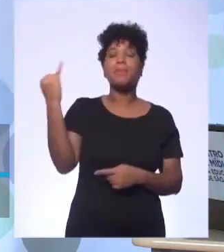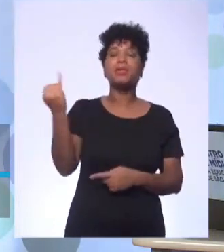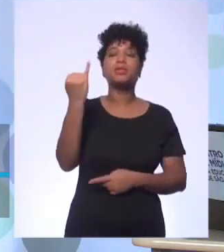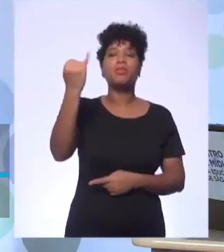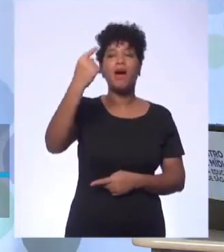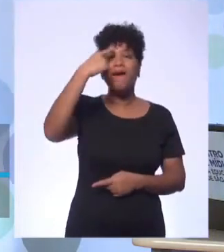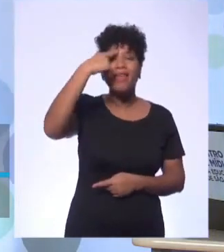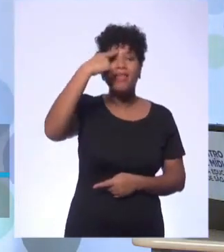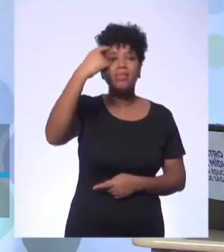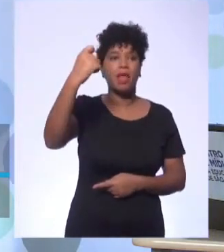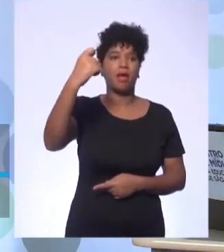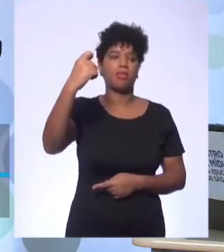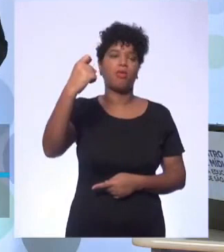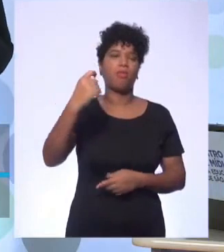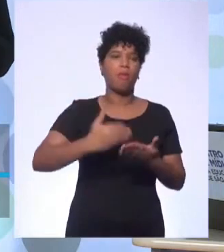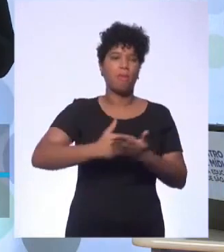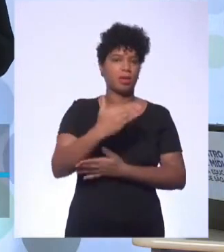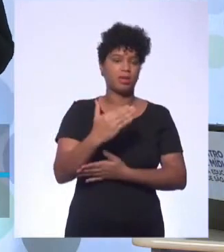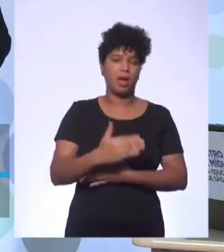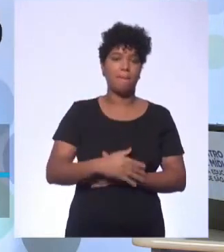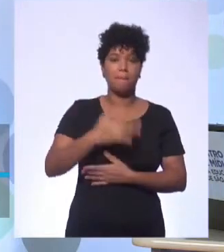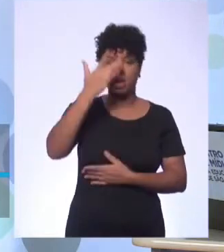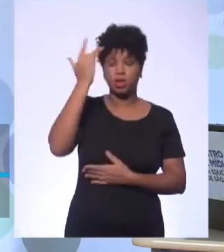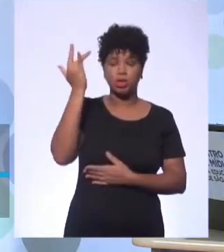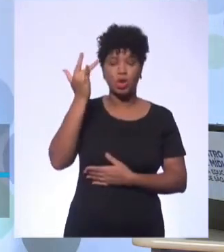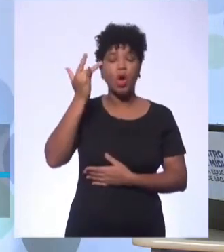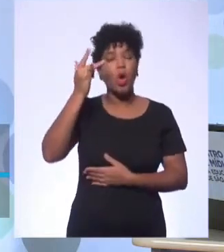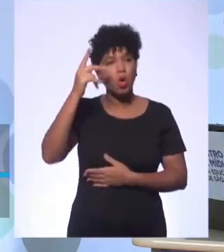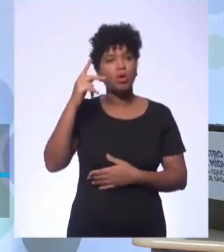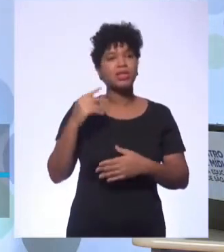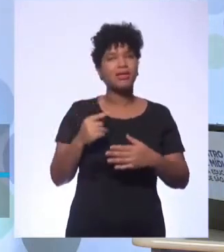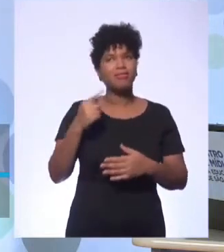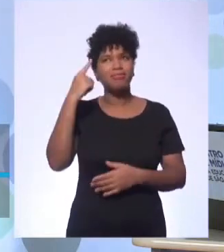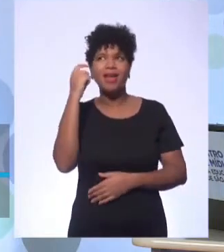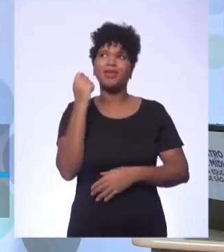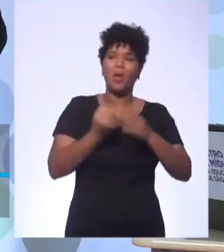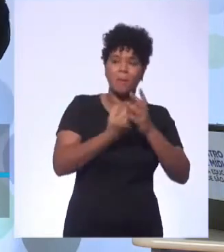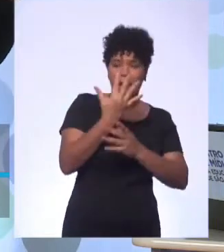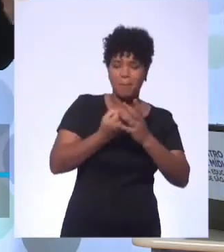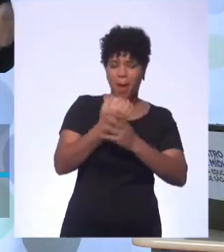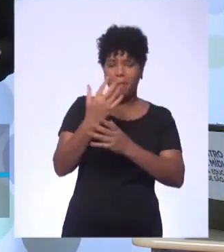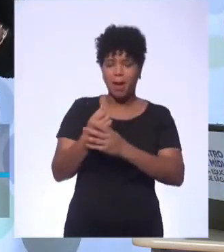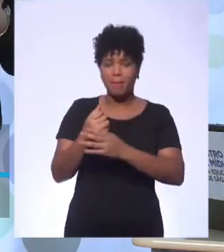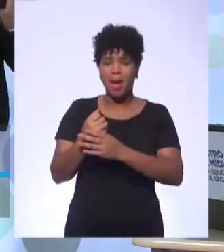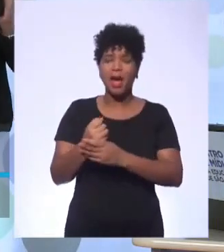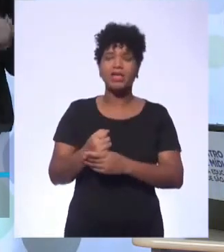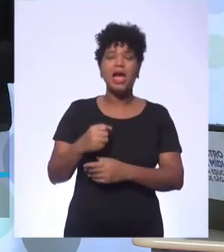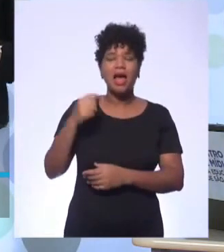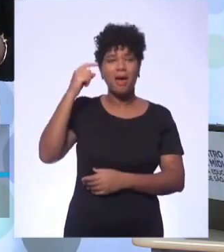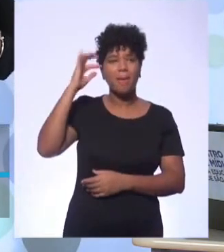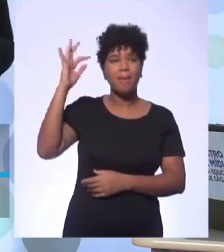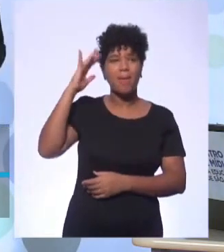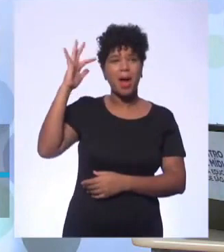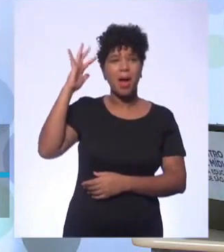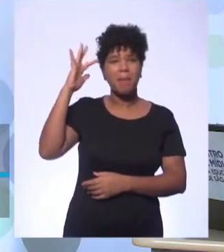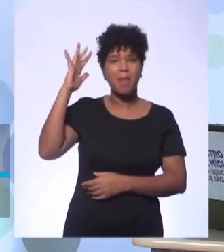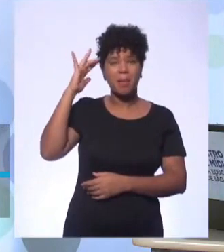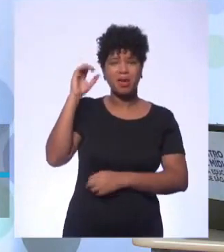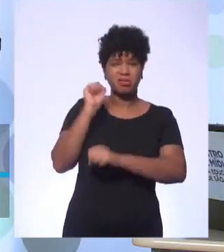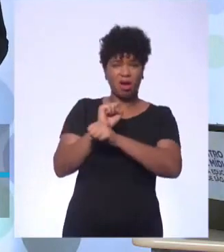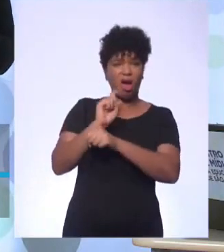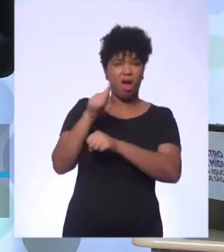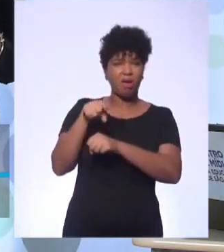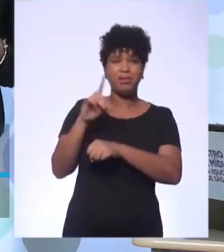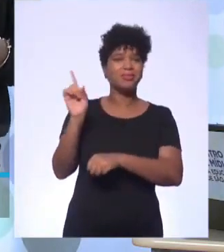artístico, ele é sempre constante, né? Ele nunca para, né? A criatividade está sempre ali, a todo vapor, né? Então, gente,